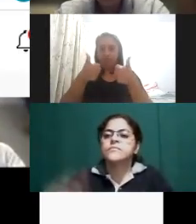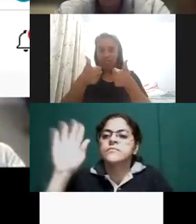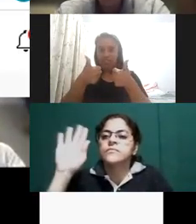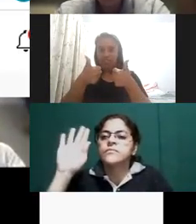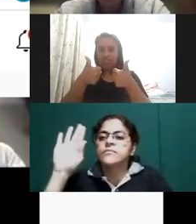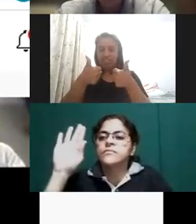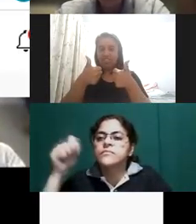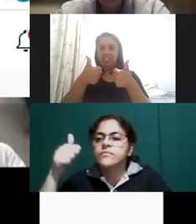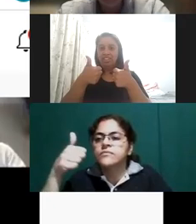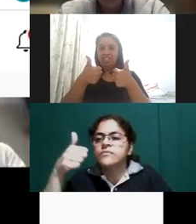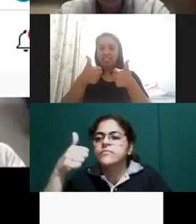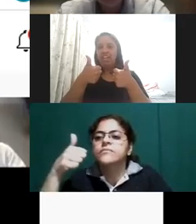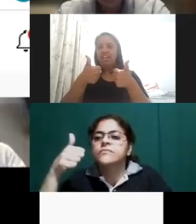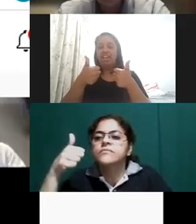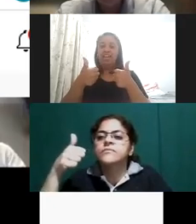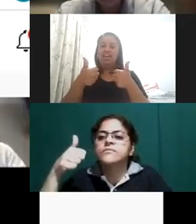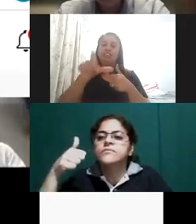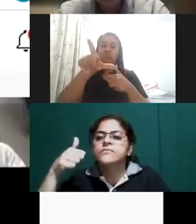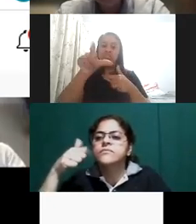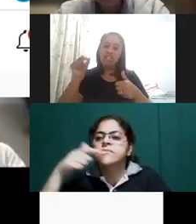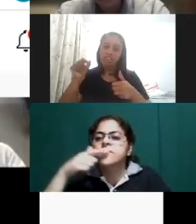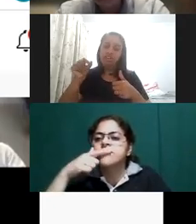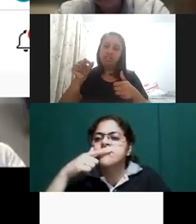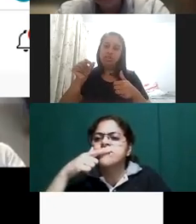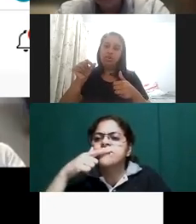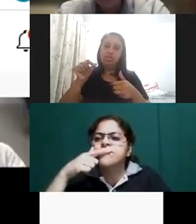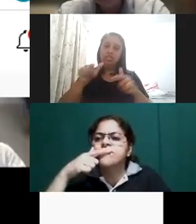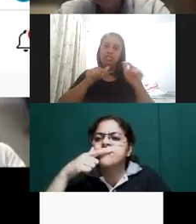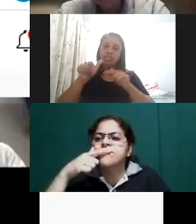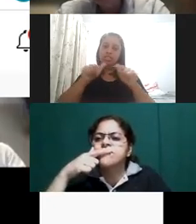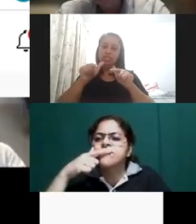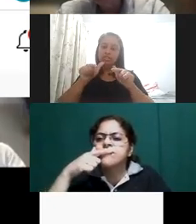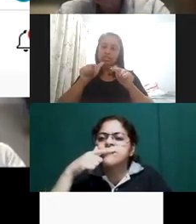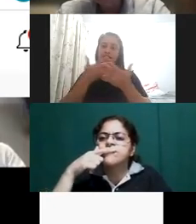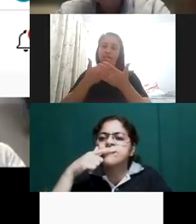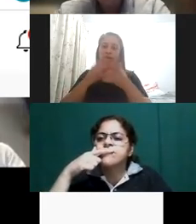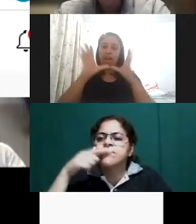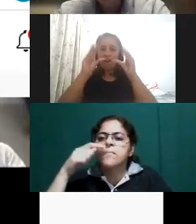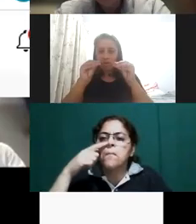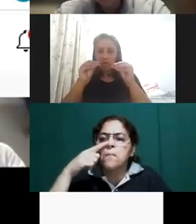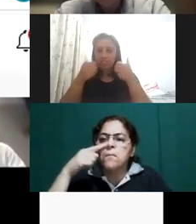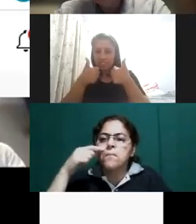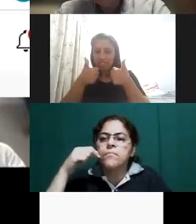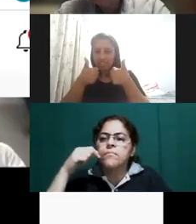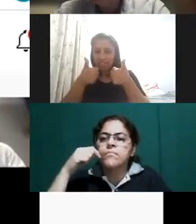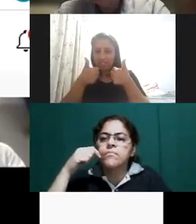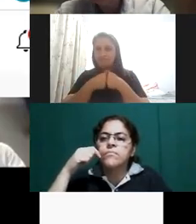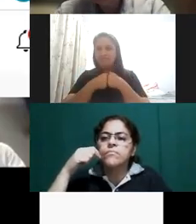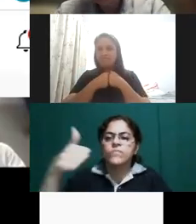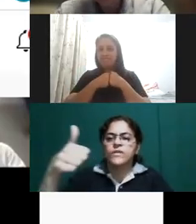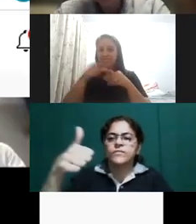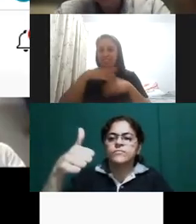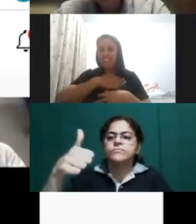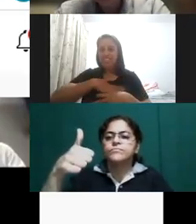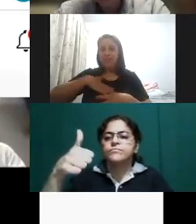não for sacrifício para ela, não tem problema, não. Mas tá vendo aqui, gente? Então, no canal tem várias análises dos movimentos que eu vou pedir na prova. Então,